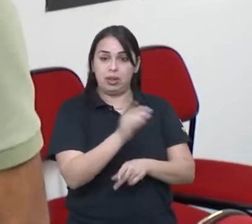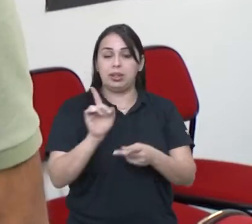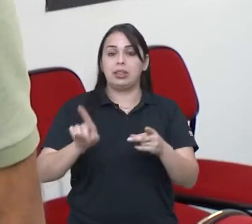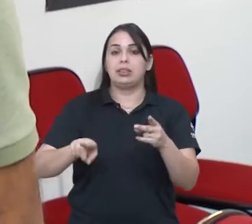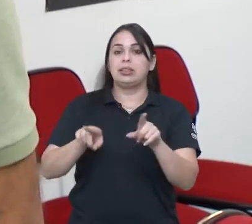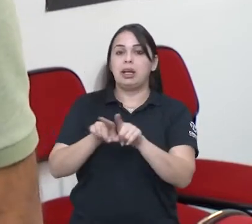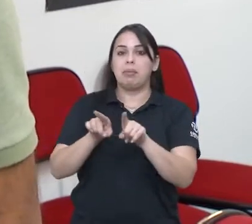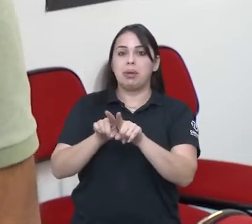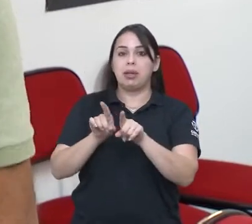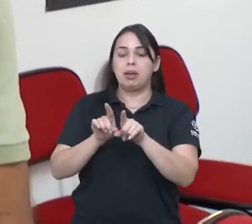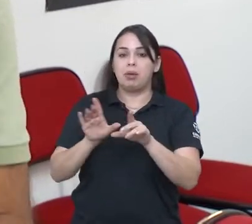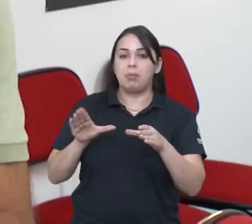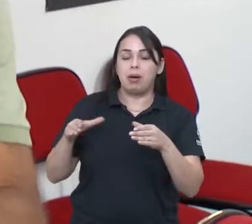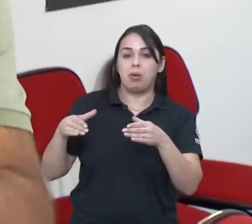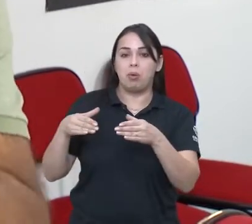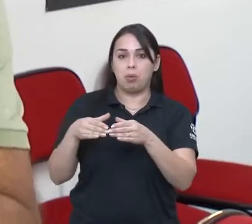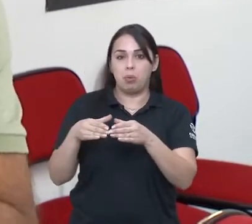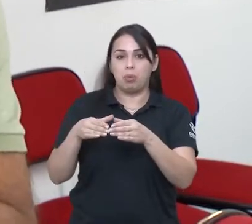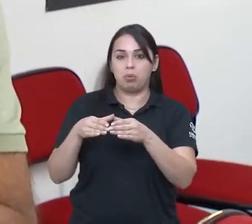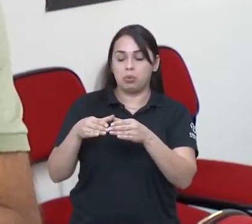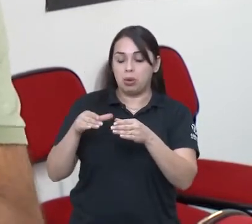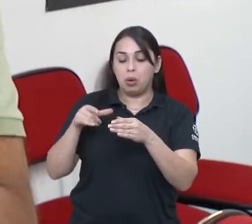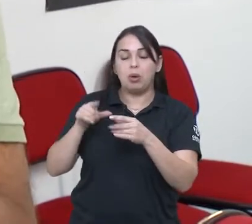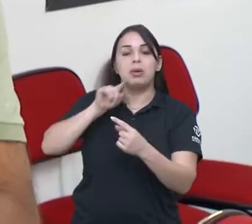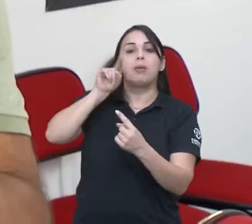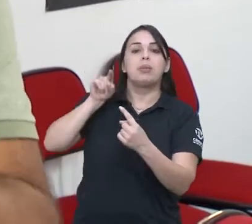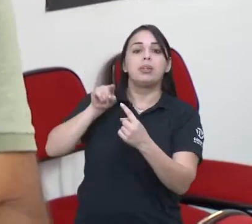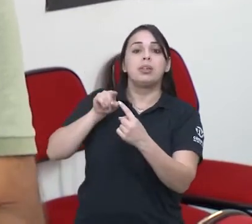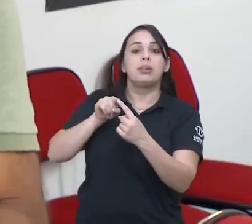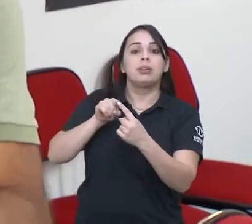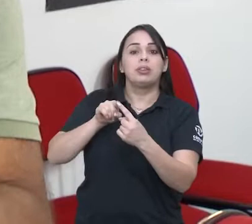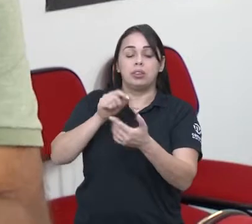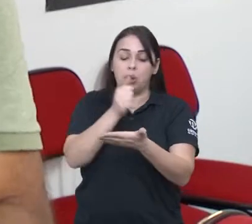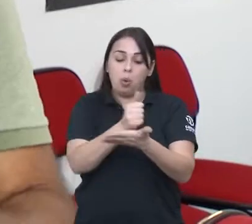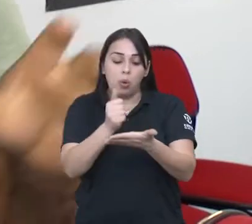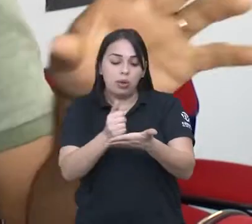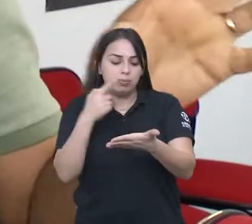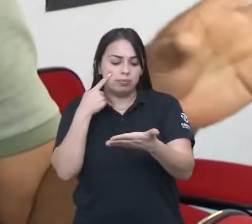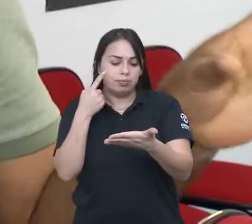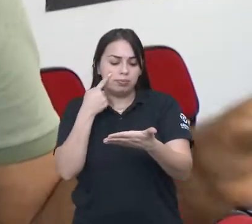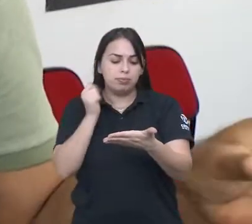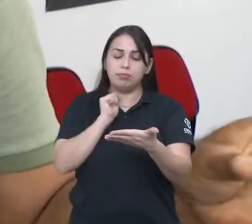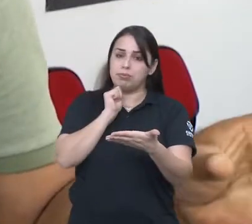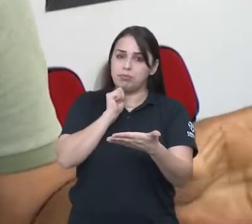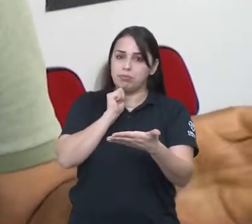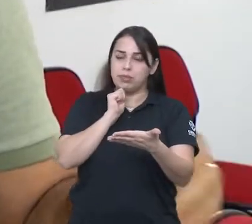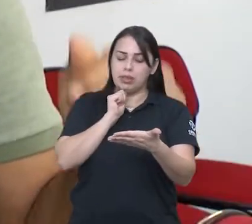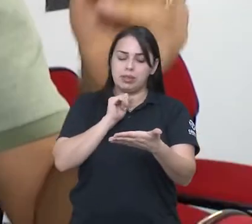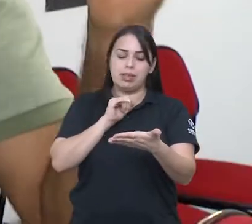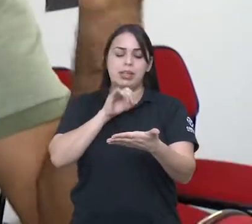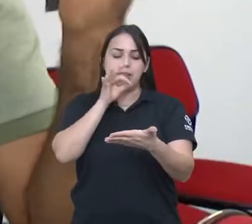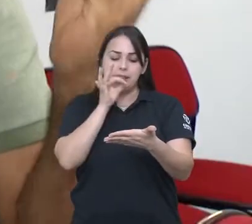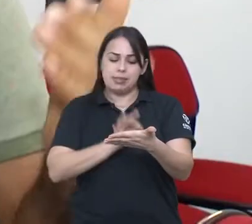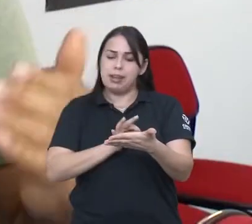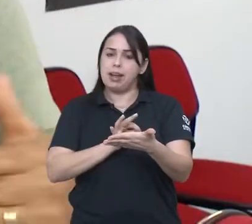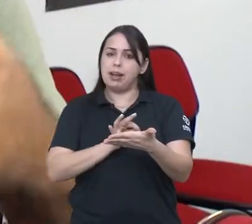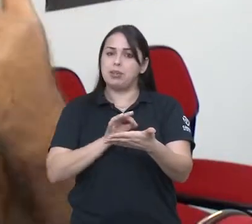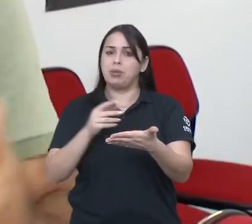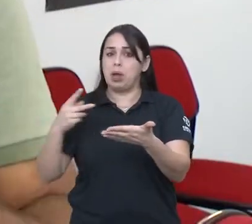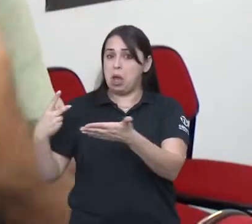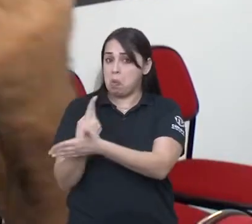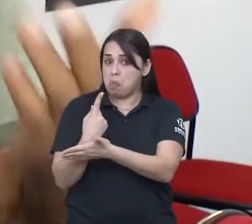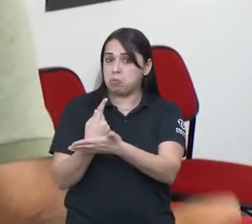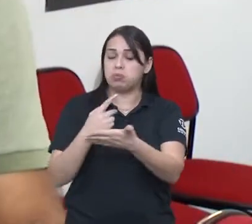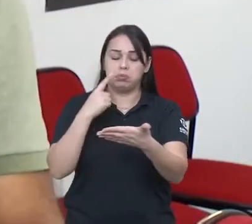departamento de concessionária e também a comissão que tem o objetivo e a missão de olhar o contrato e ver